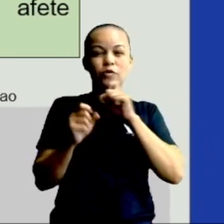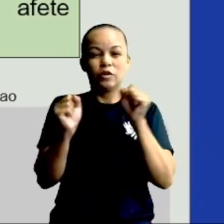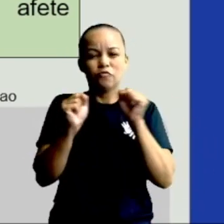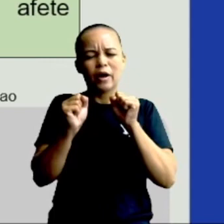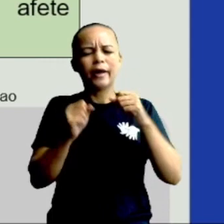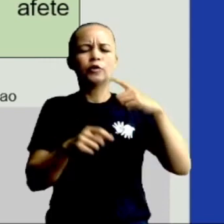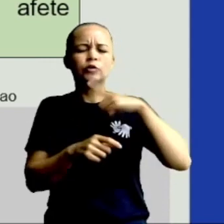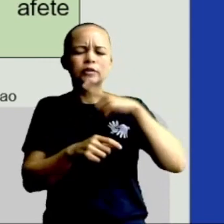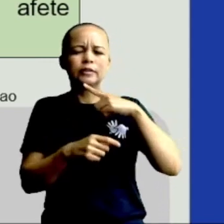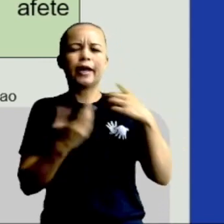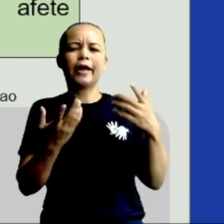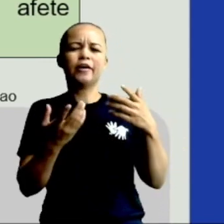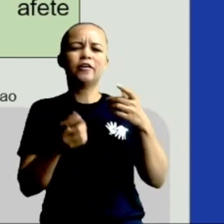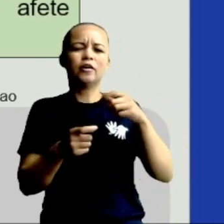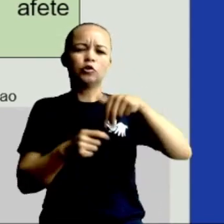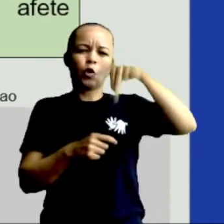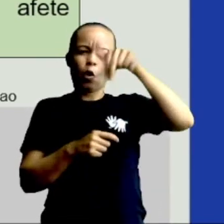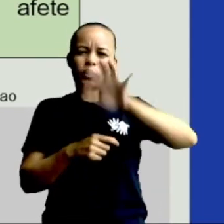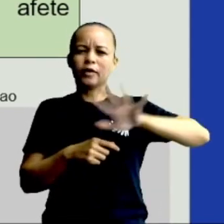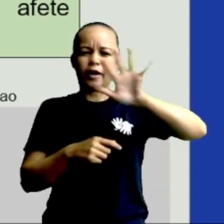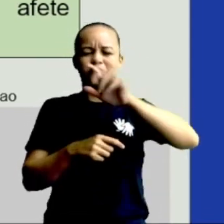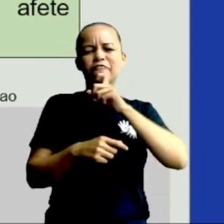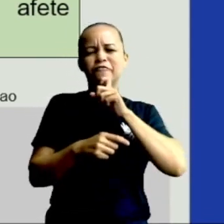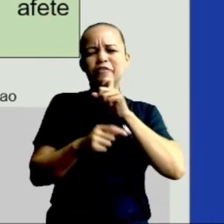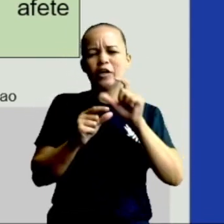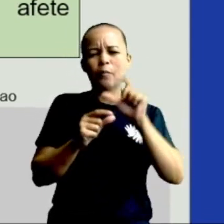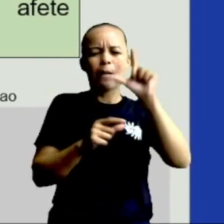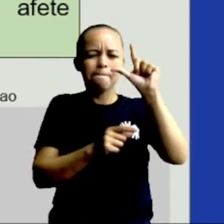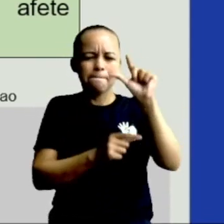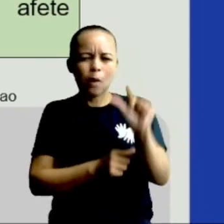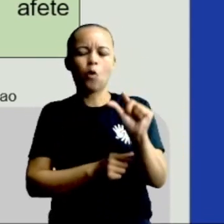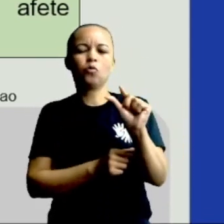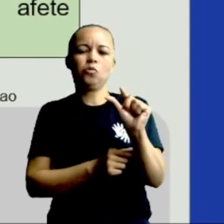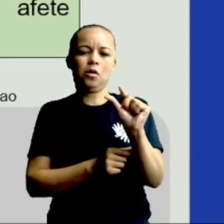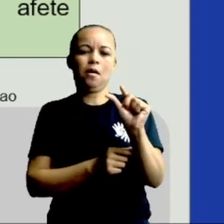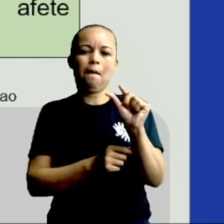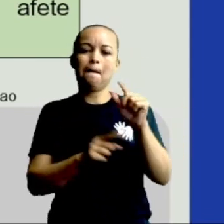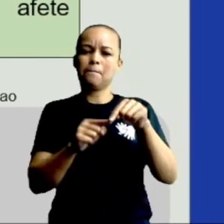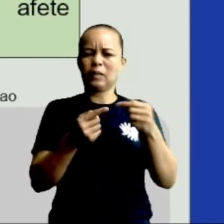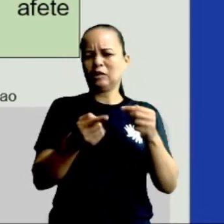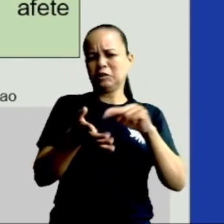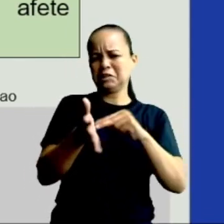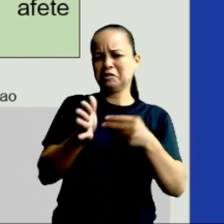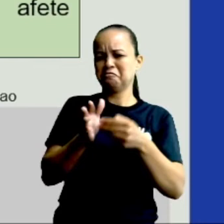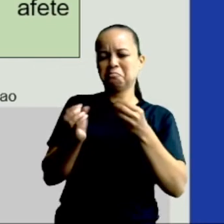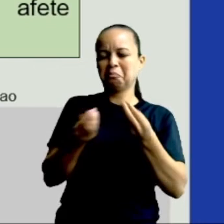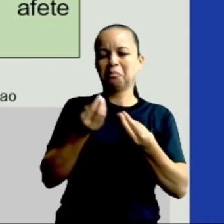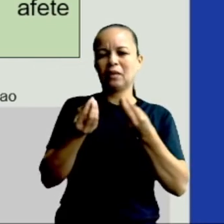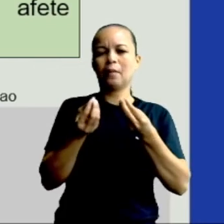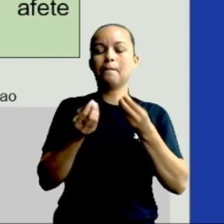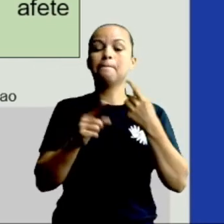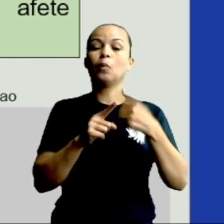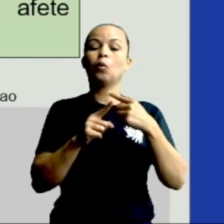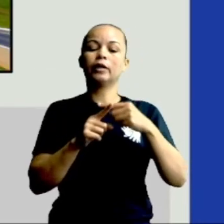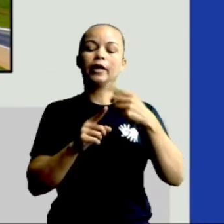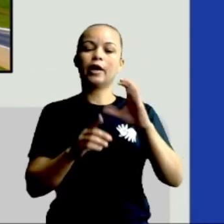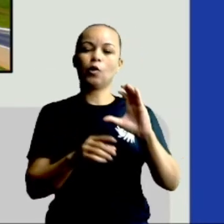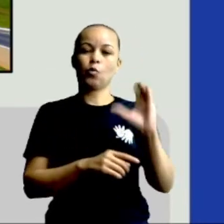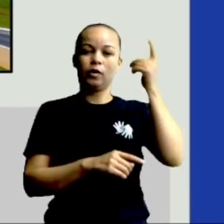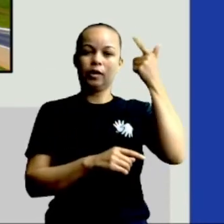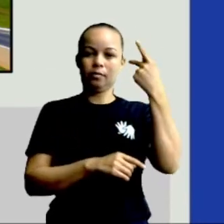mas bem pouco, Nada tão significativo, Porque o clima mesmo na região é